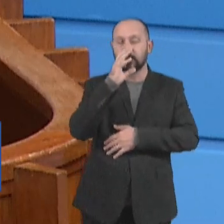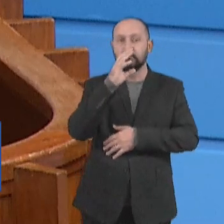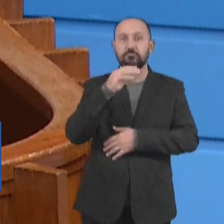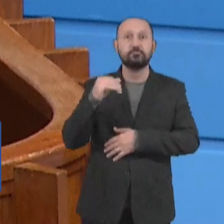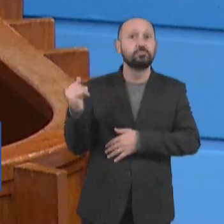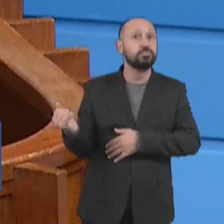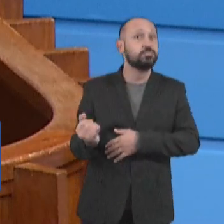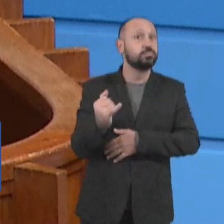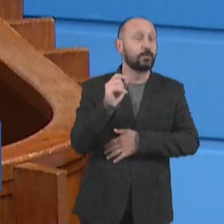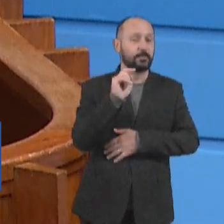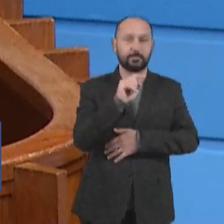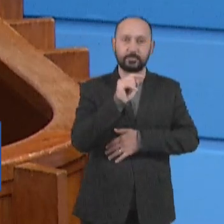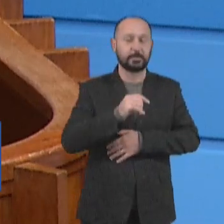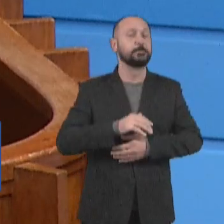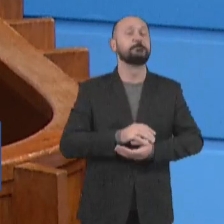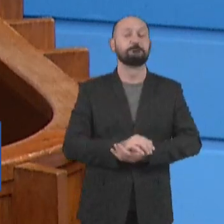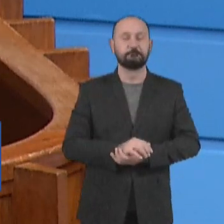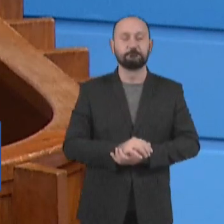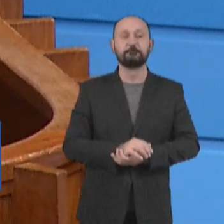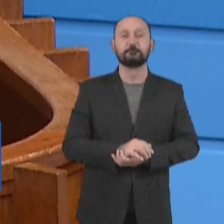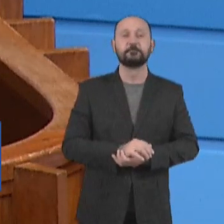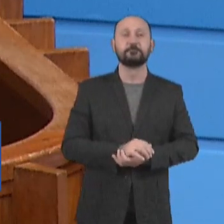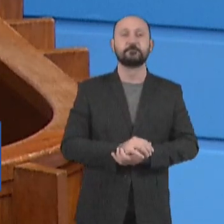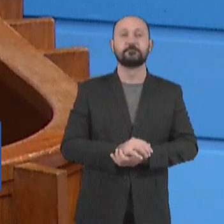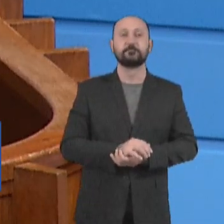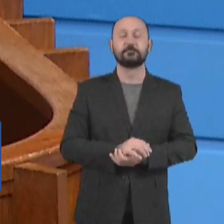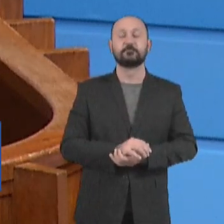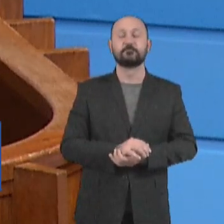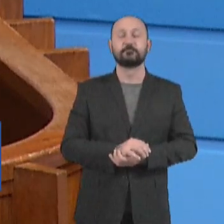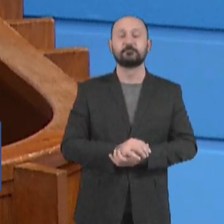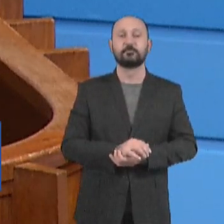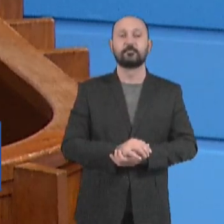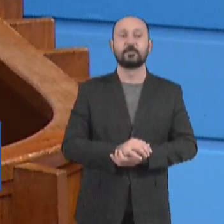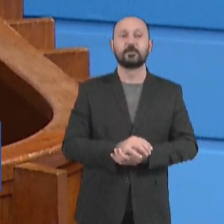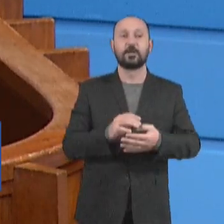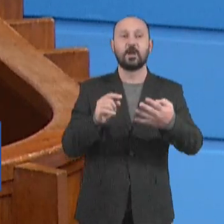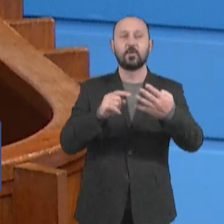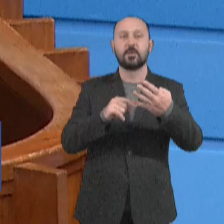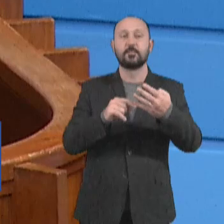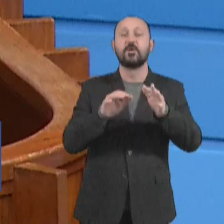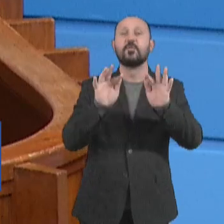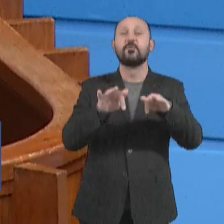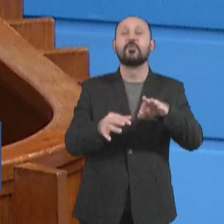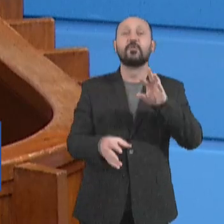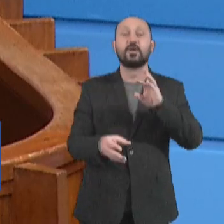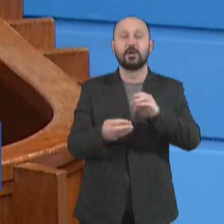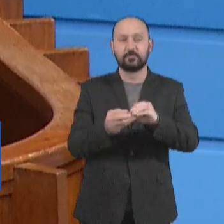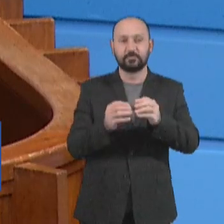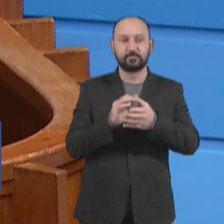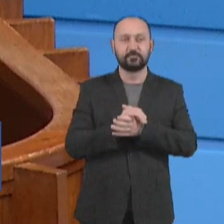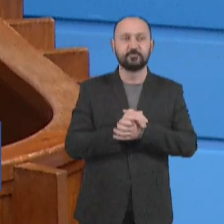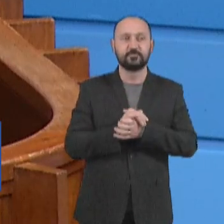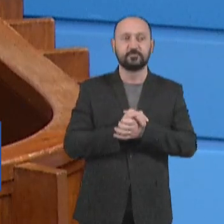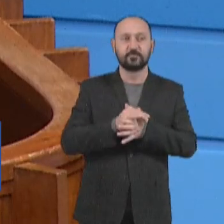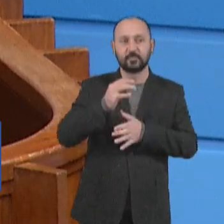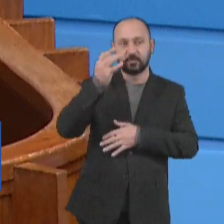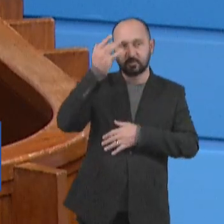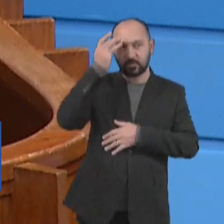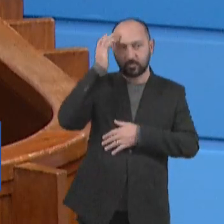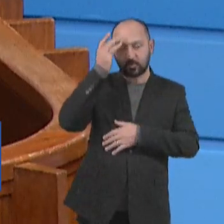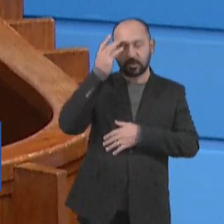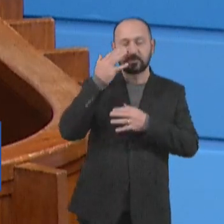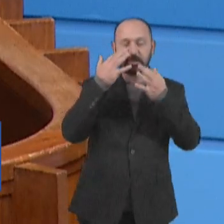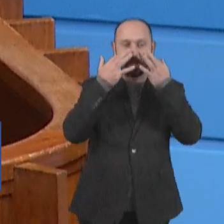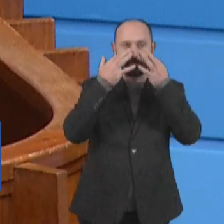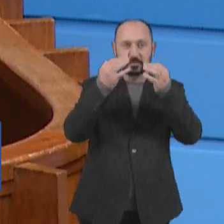papel muito importante. Eu queria dizer, para finalizar, eu só queria dizer o seguinte: eu acho que nós damos muito